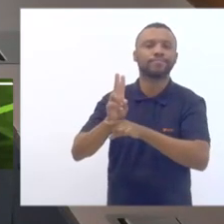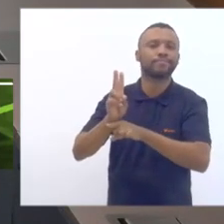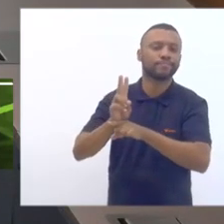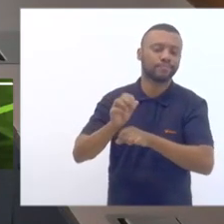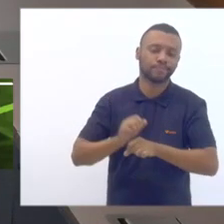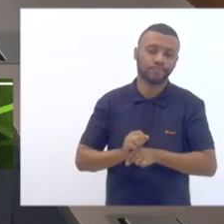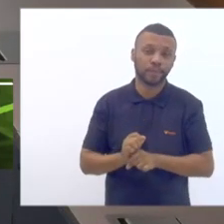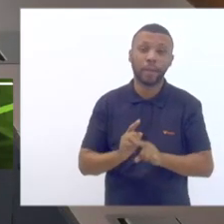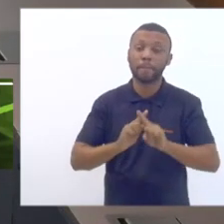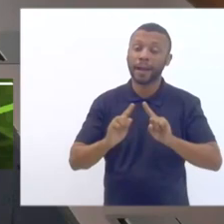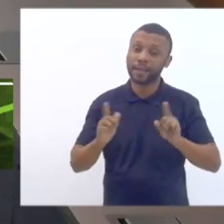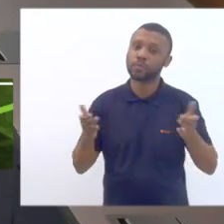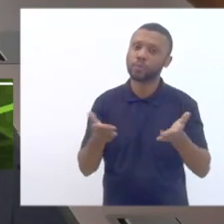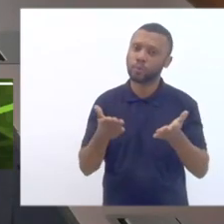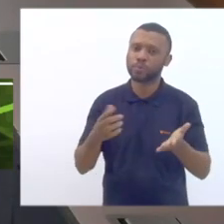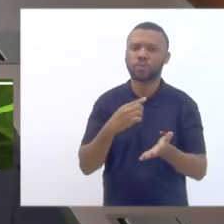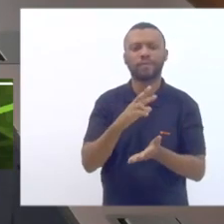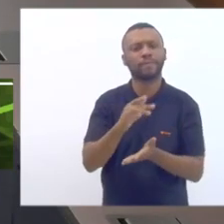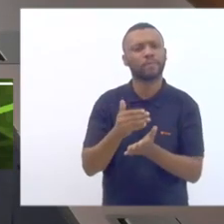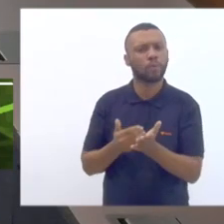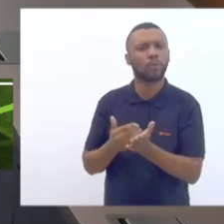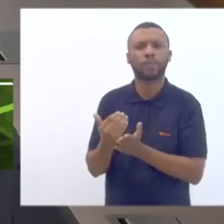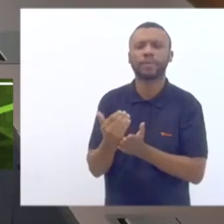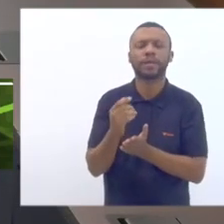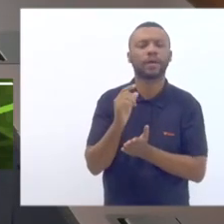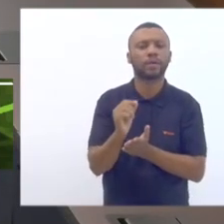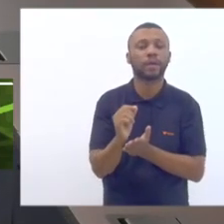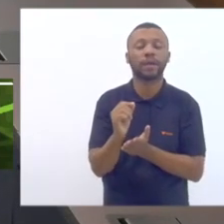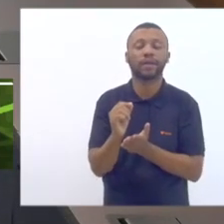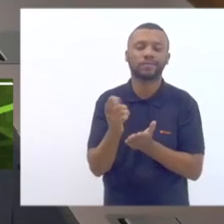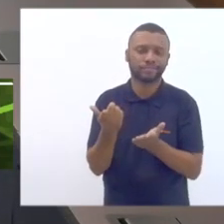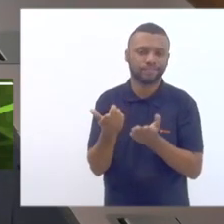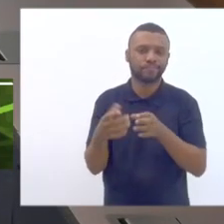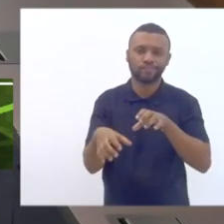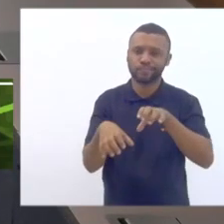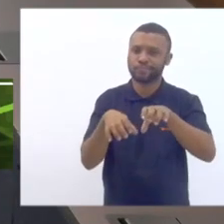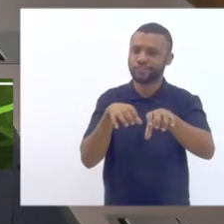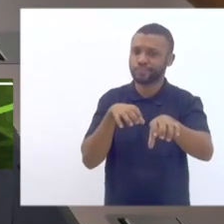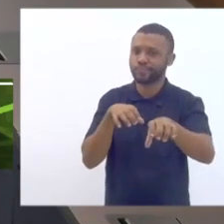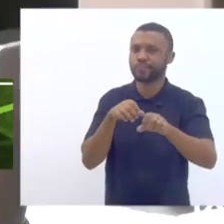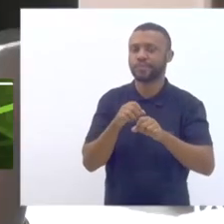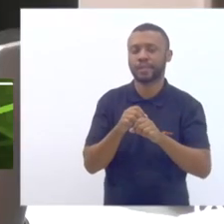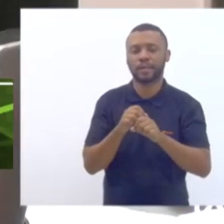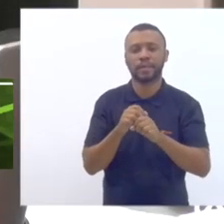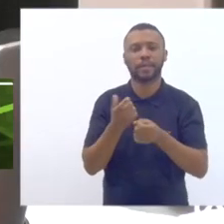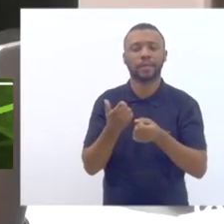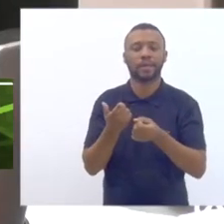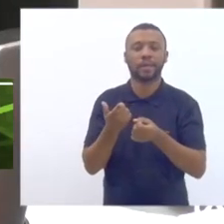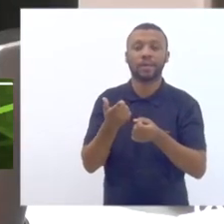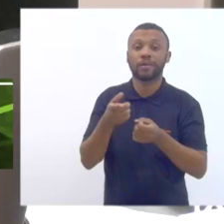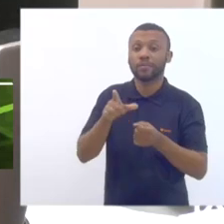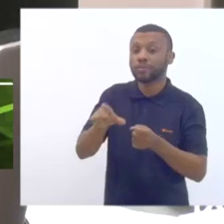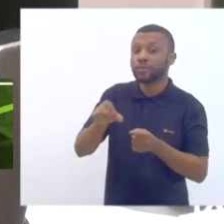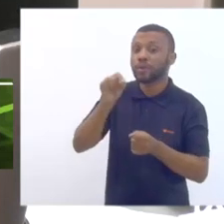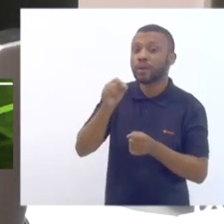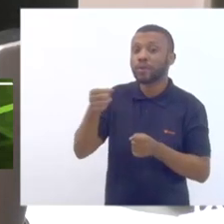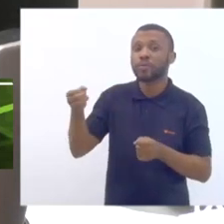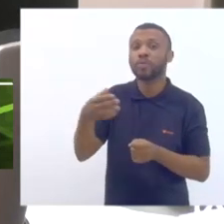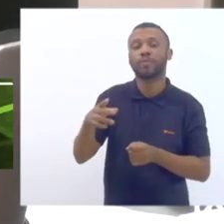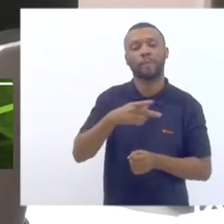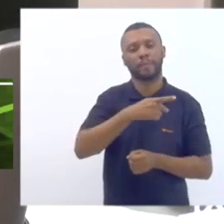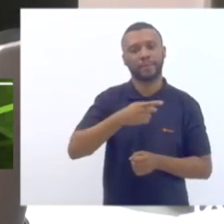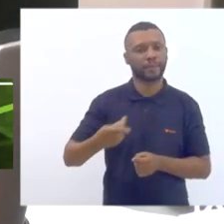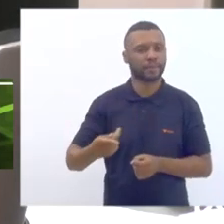forma semipresencial, escolher o novo presidente da CCJ.